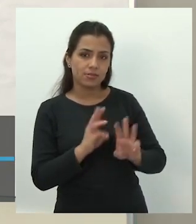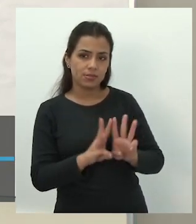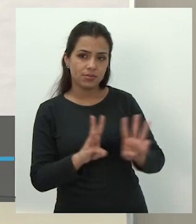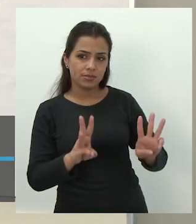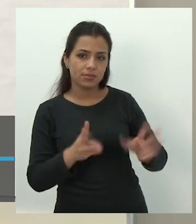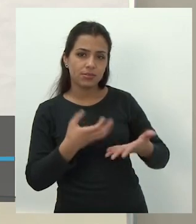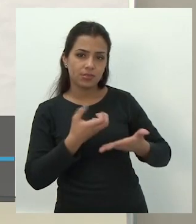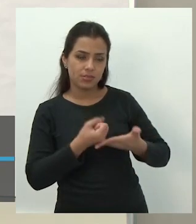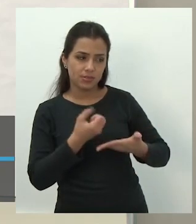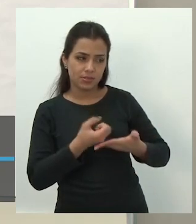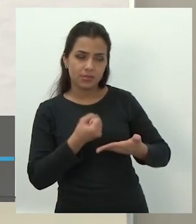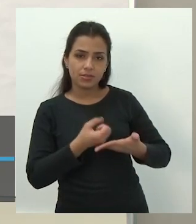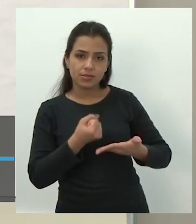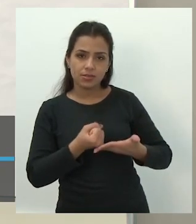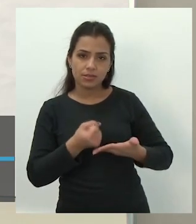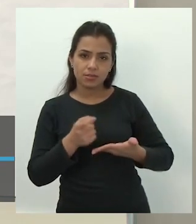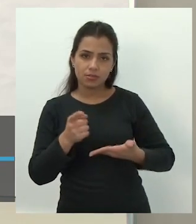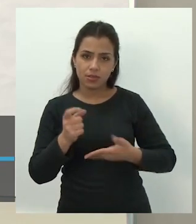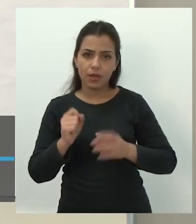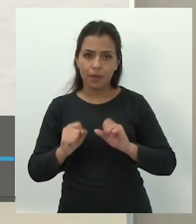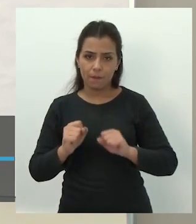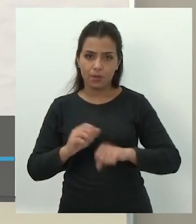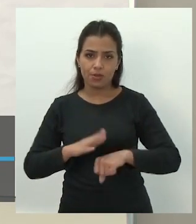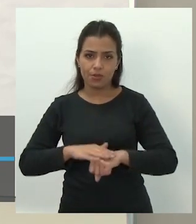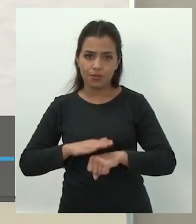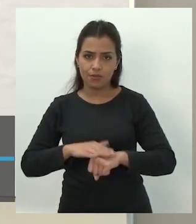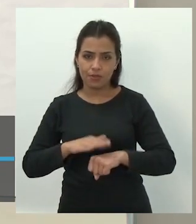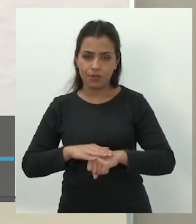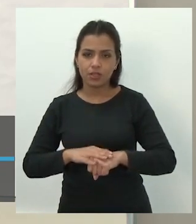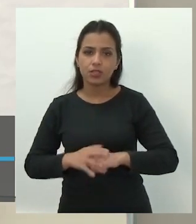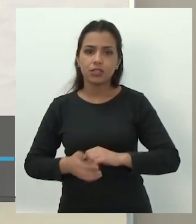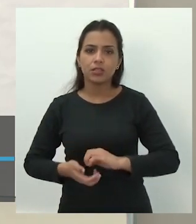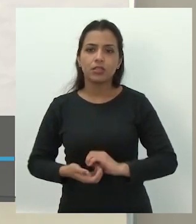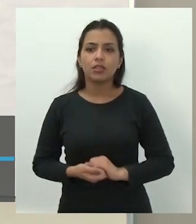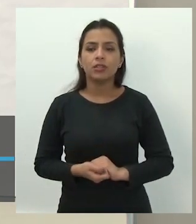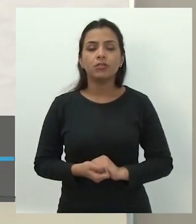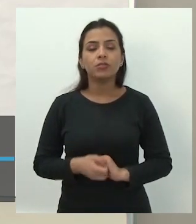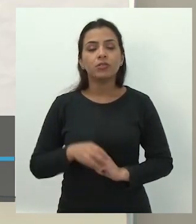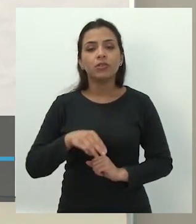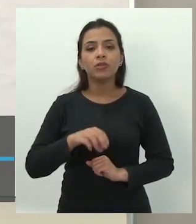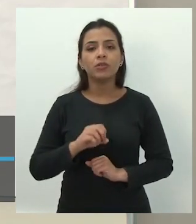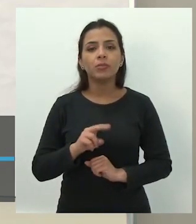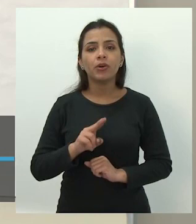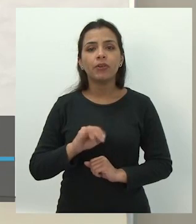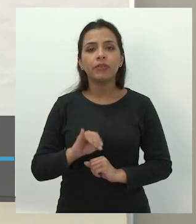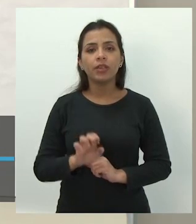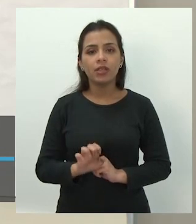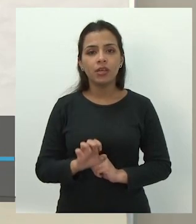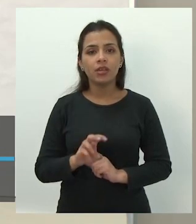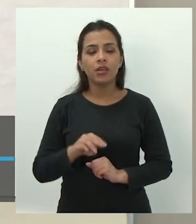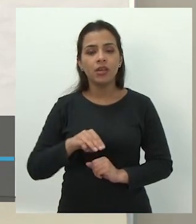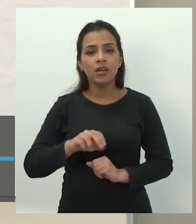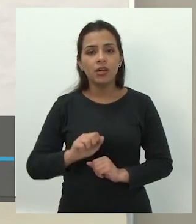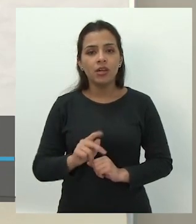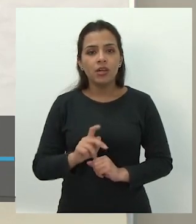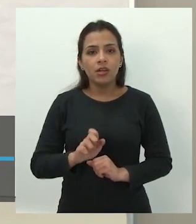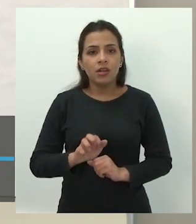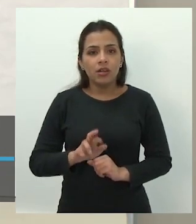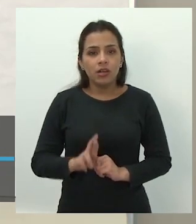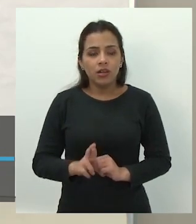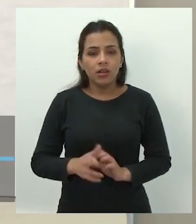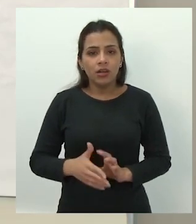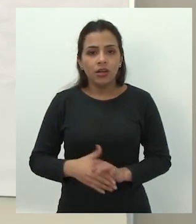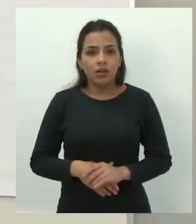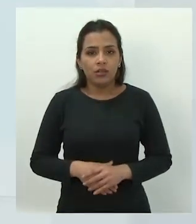Onde a gente baixa softwares e vocês vão poder baixar gratuitamente uma versão do Movie Maker só para fazer essa atividade. Então, primeiro vocês vão